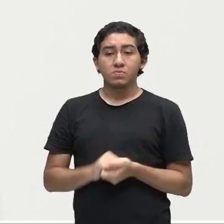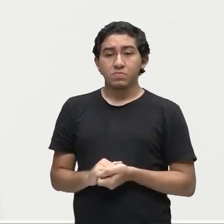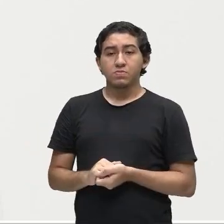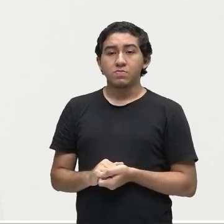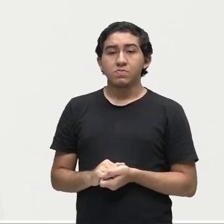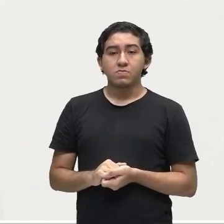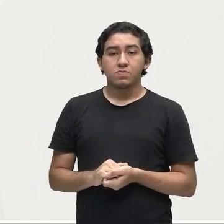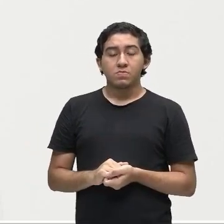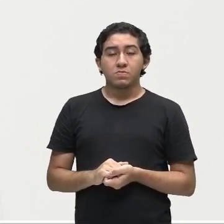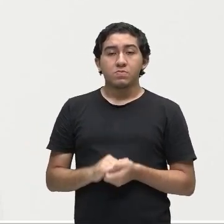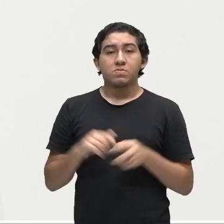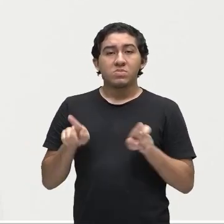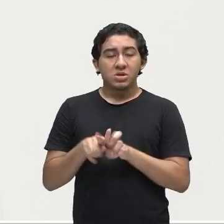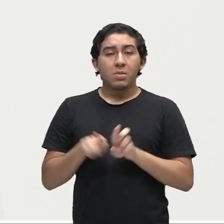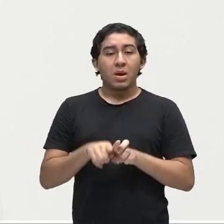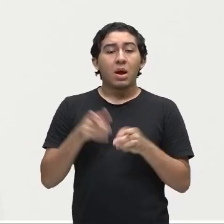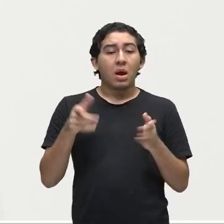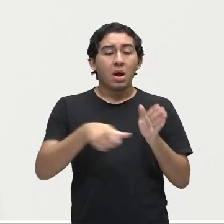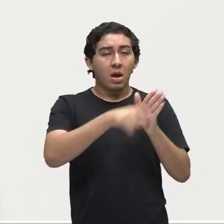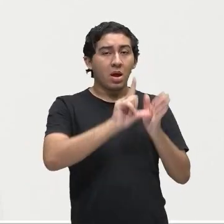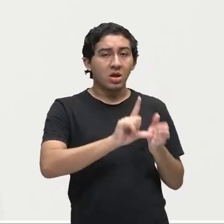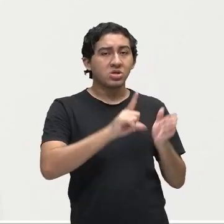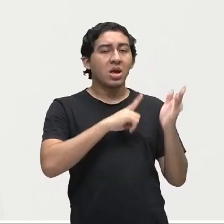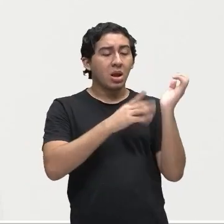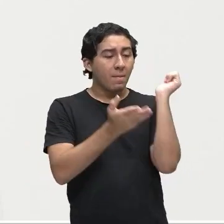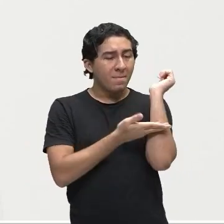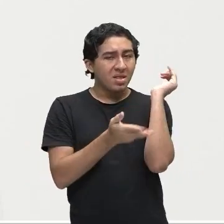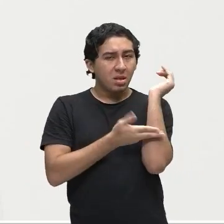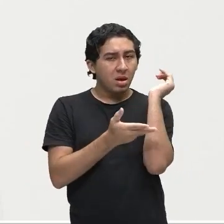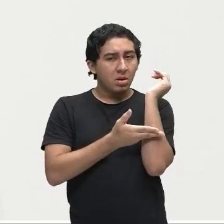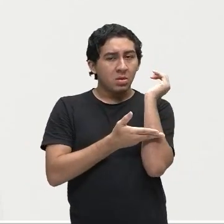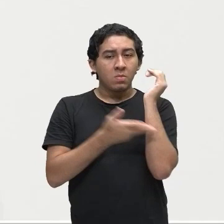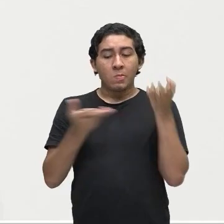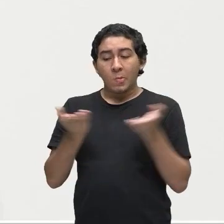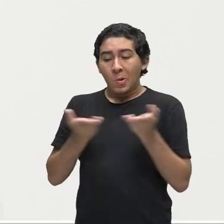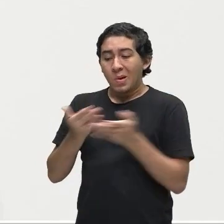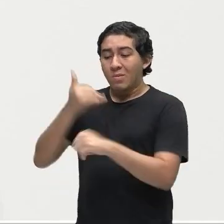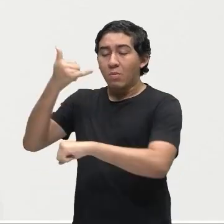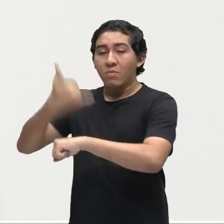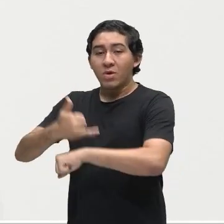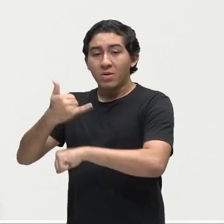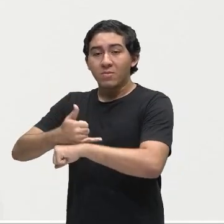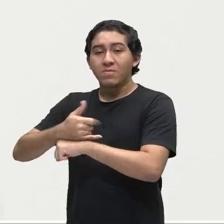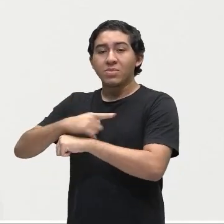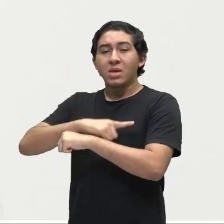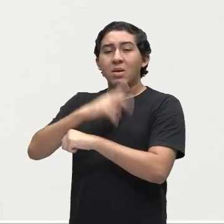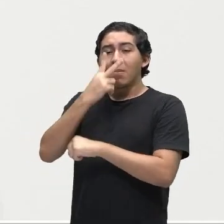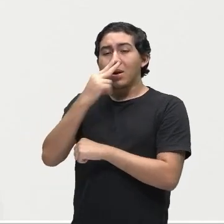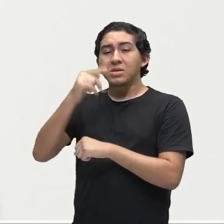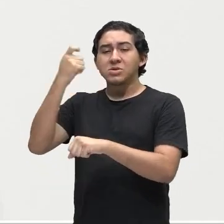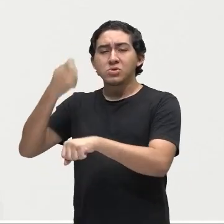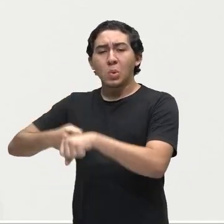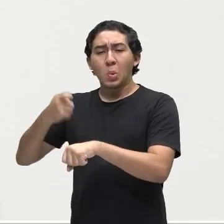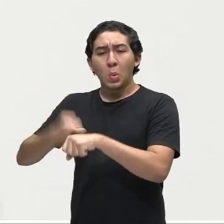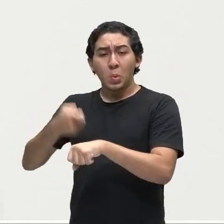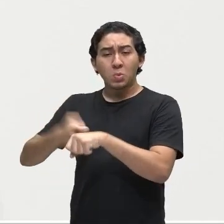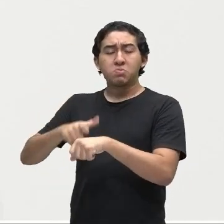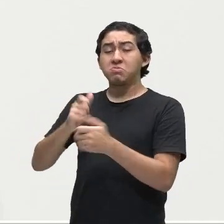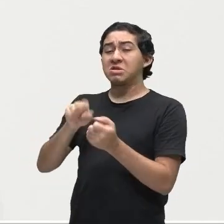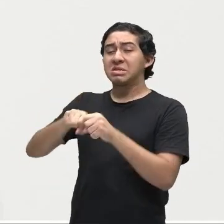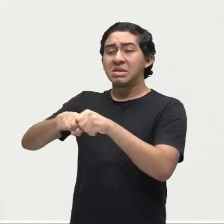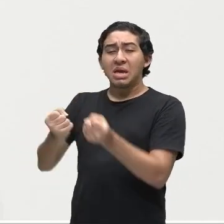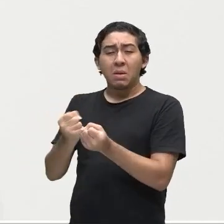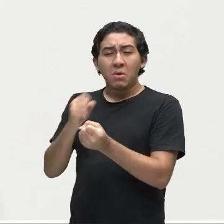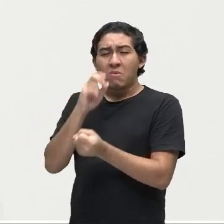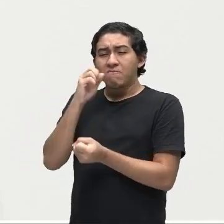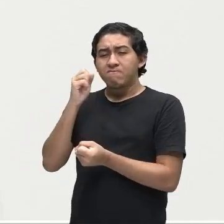agora por ferramentas produzidas a partir do aço, do ferro, e isso iria trazer uma mudança significativa, ampliando